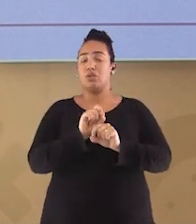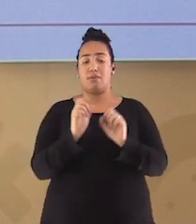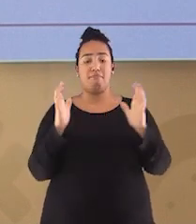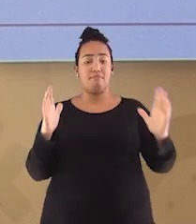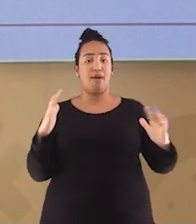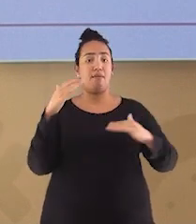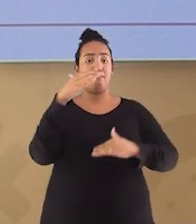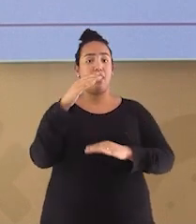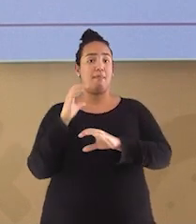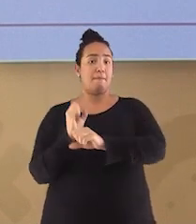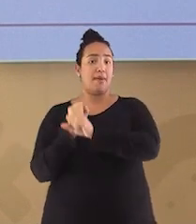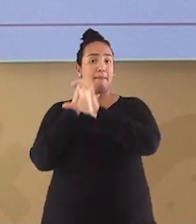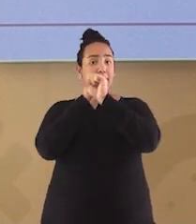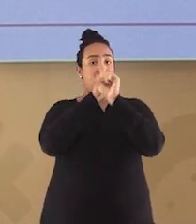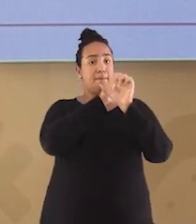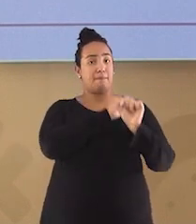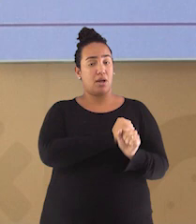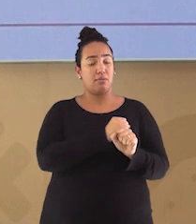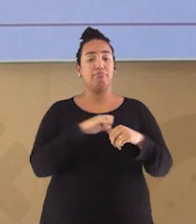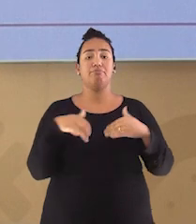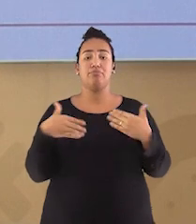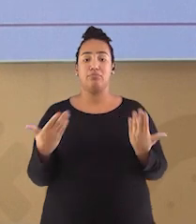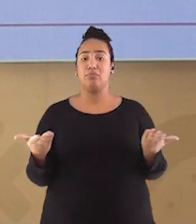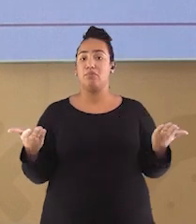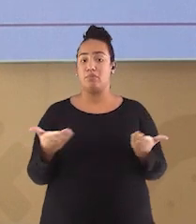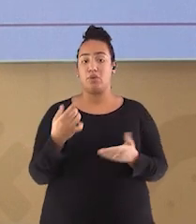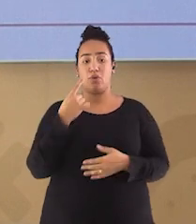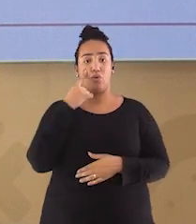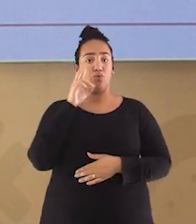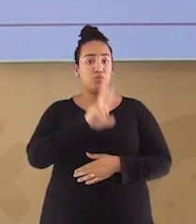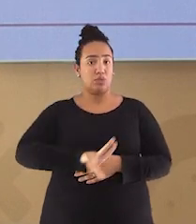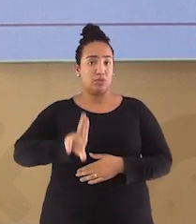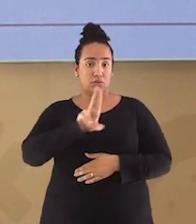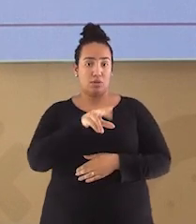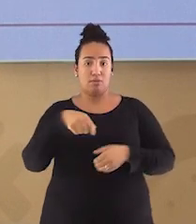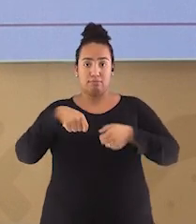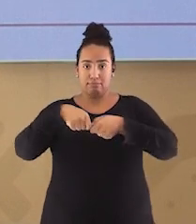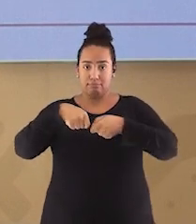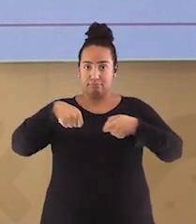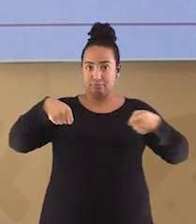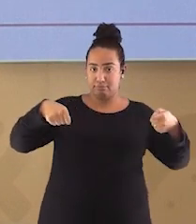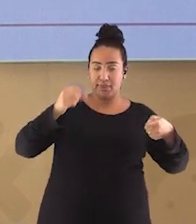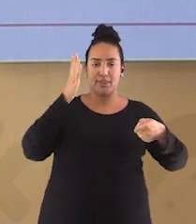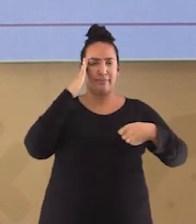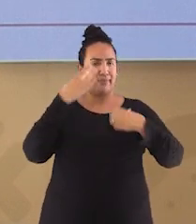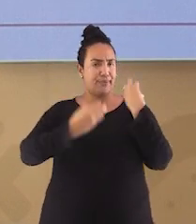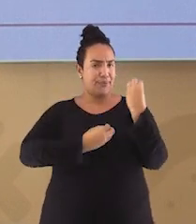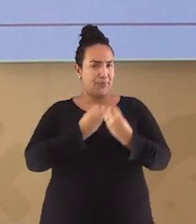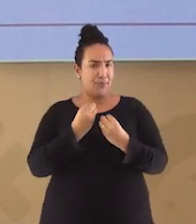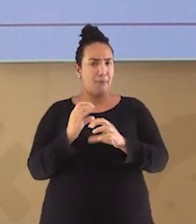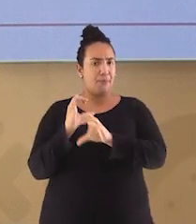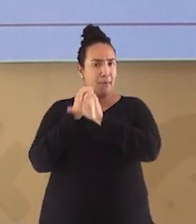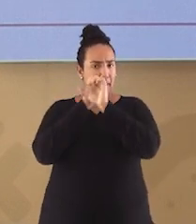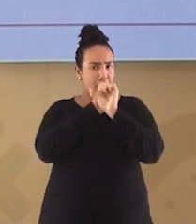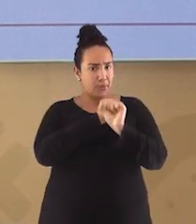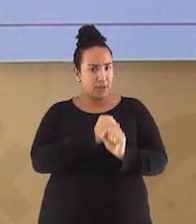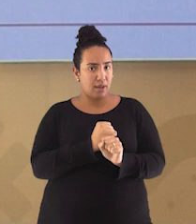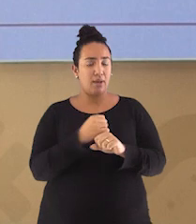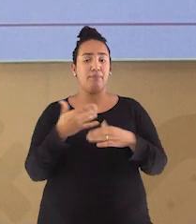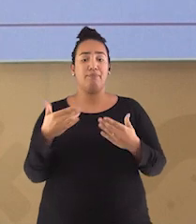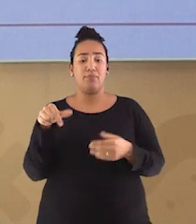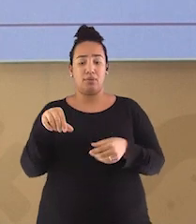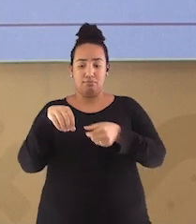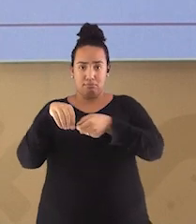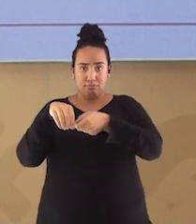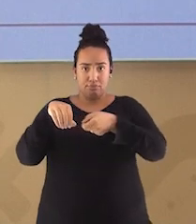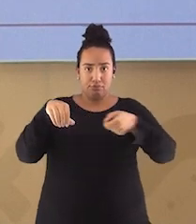lados então aqui nós vamos utilizar a trena para poder medir os lados da terra a trena ela